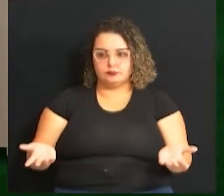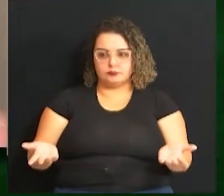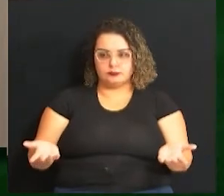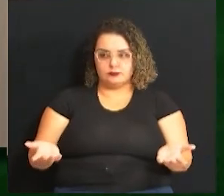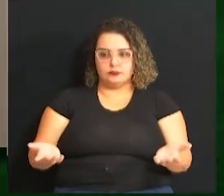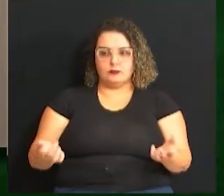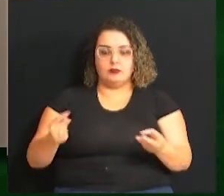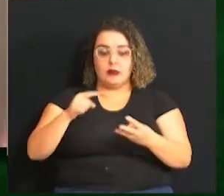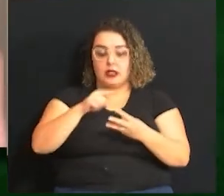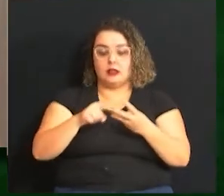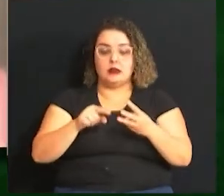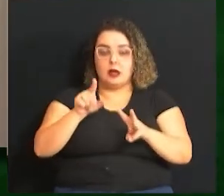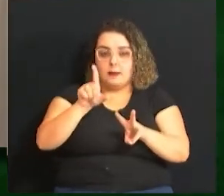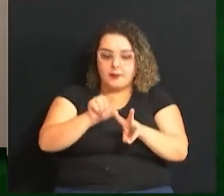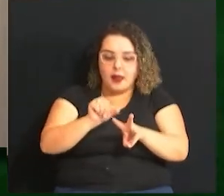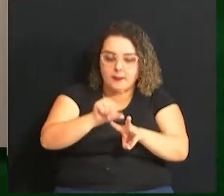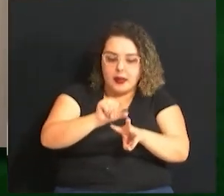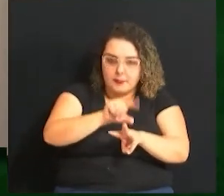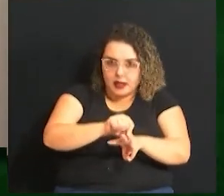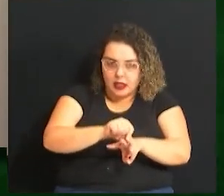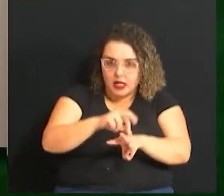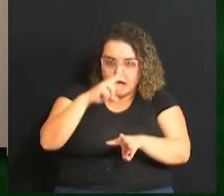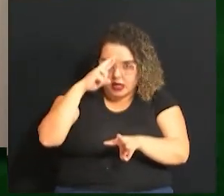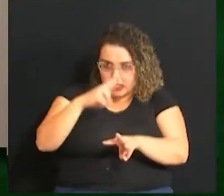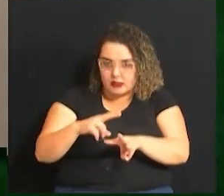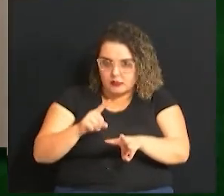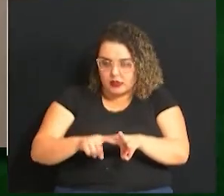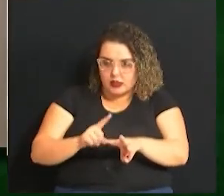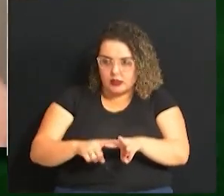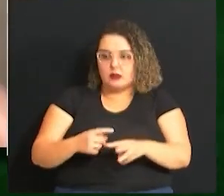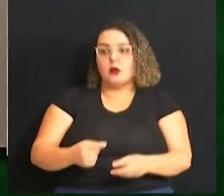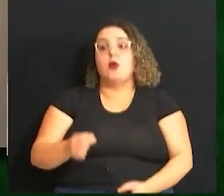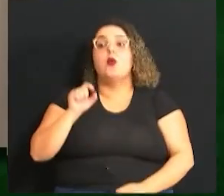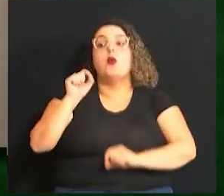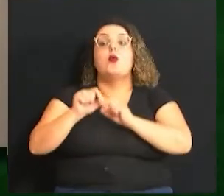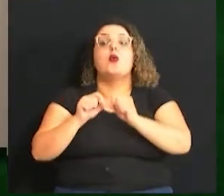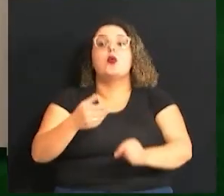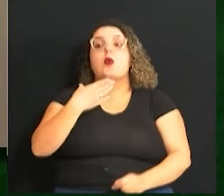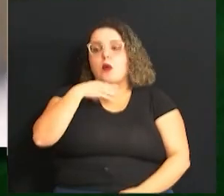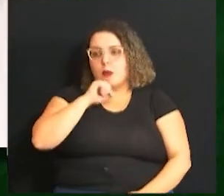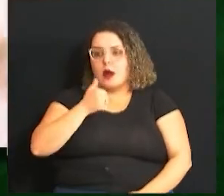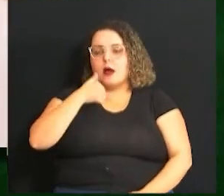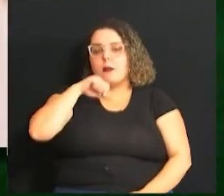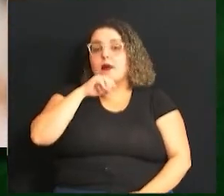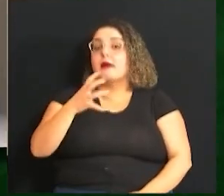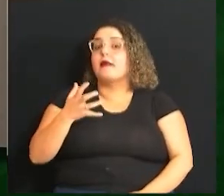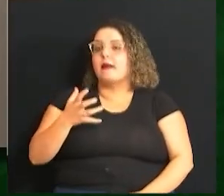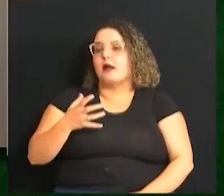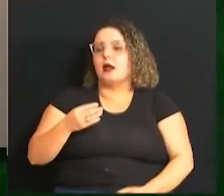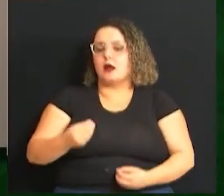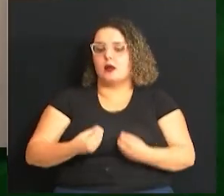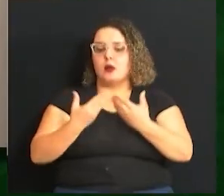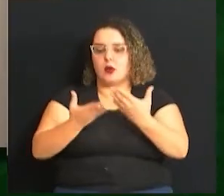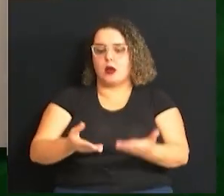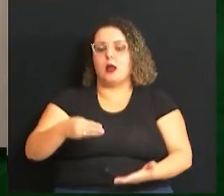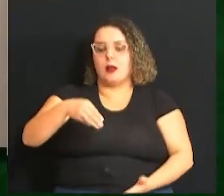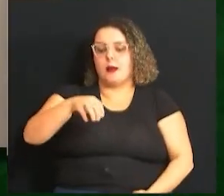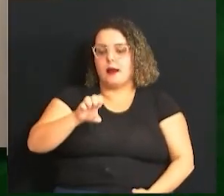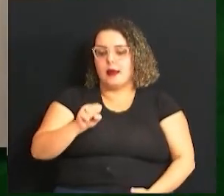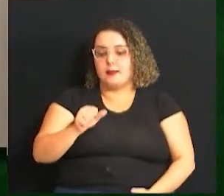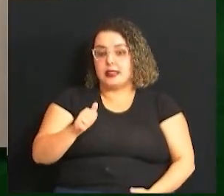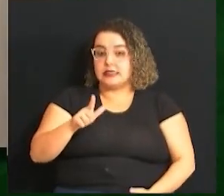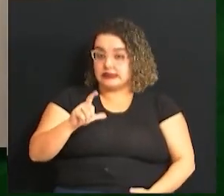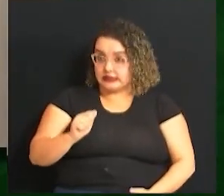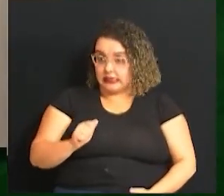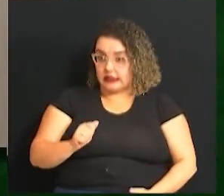O valor, ele tem 3 critérios, precisa respeitar aquilo que os pais pretendem. Então, quando você vai oferecer